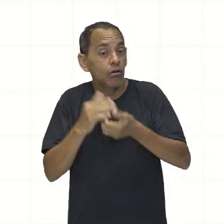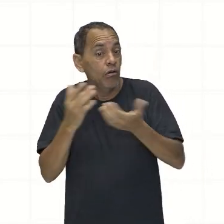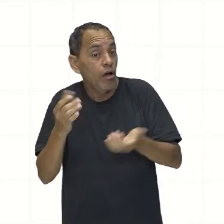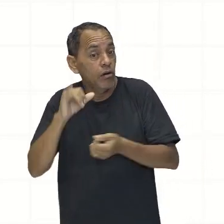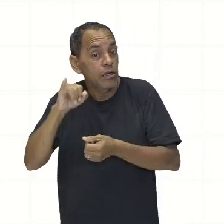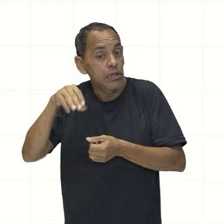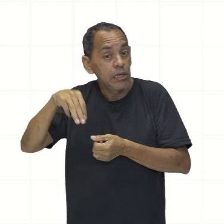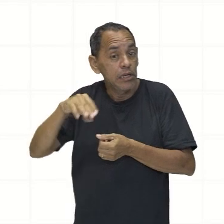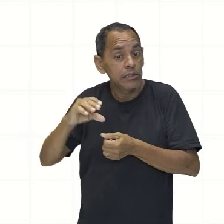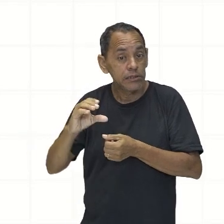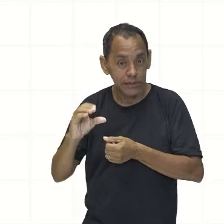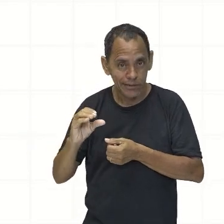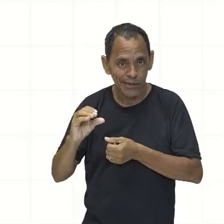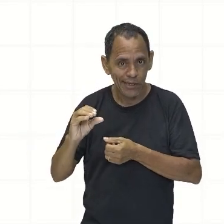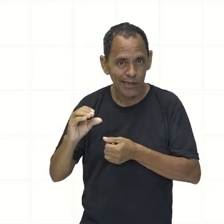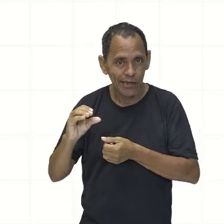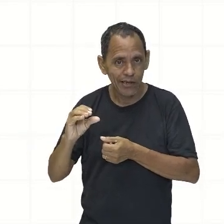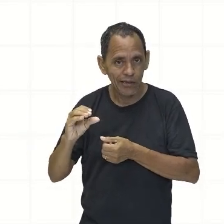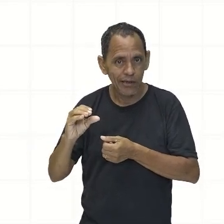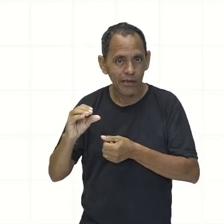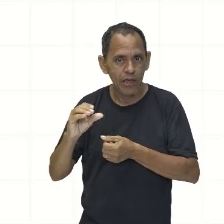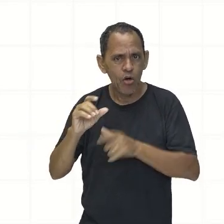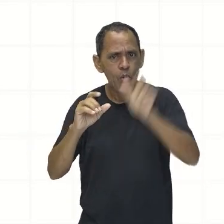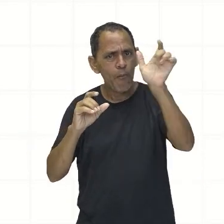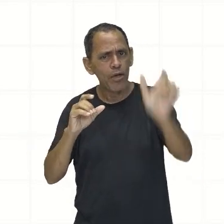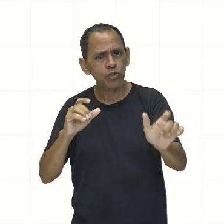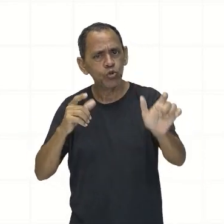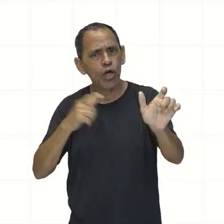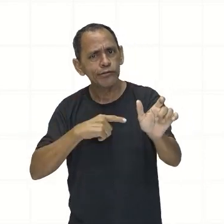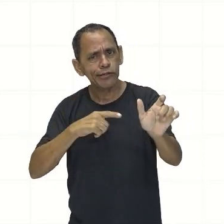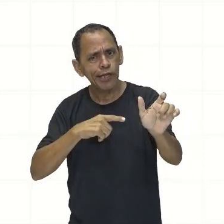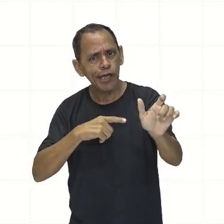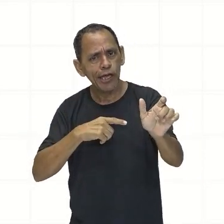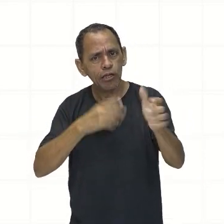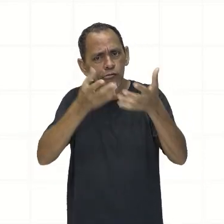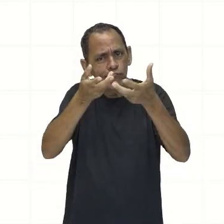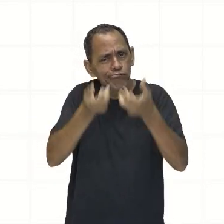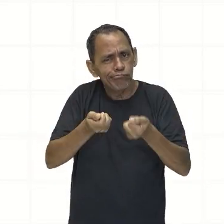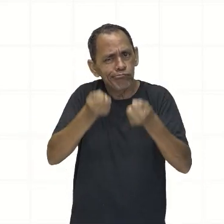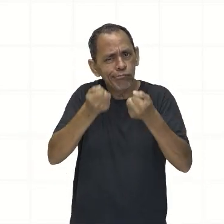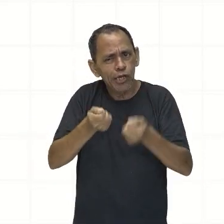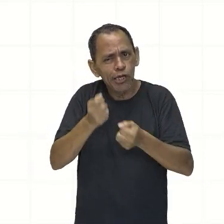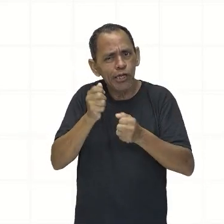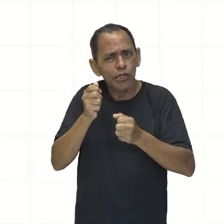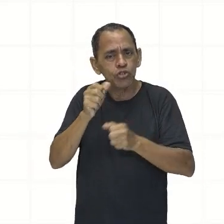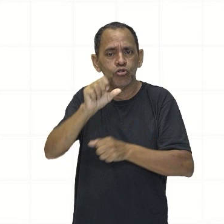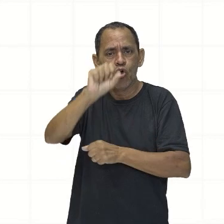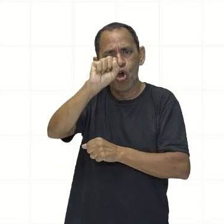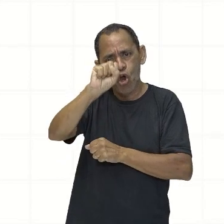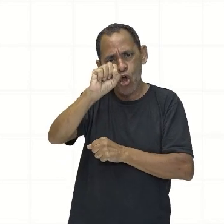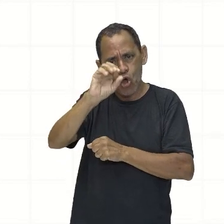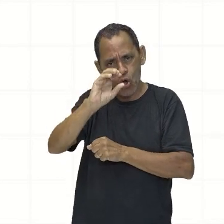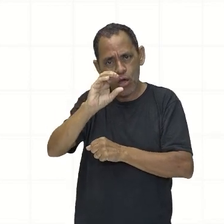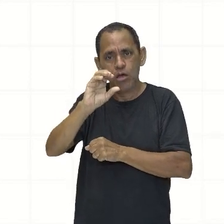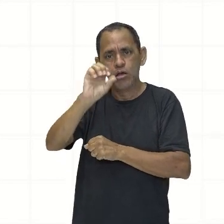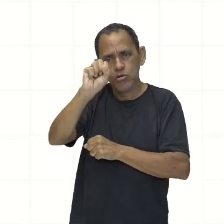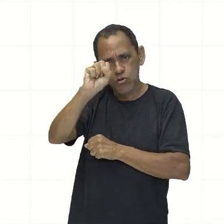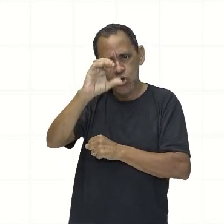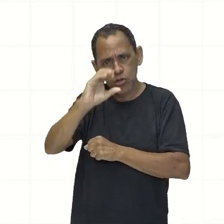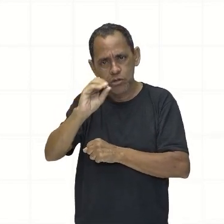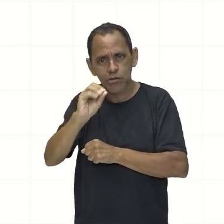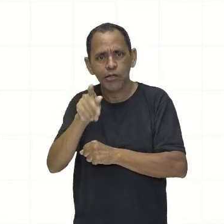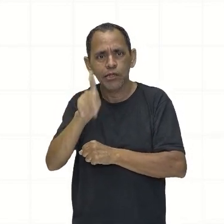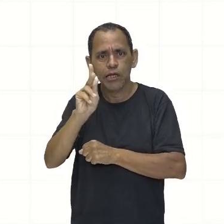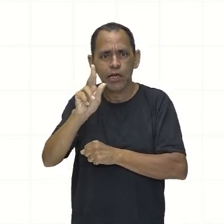Qual o índice de massa corpórea de uma pessoa que tem um peso igual a 80 quilogramas? Então eu já